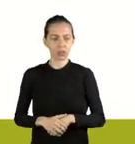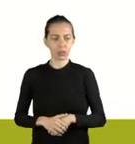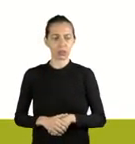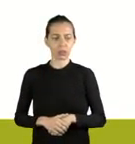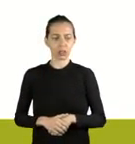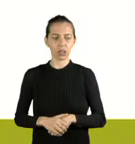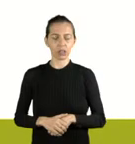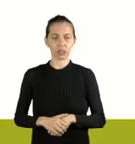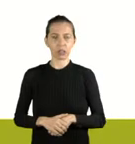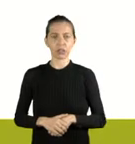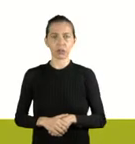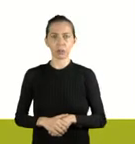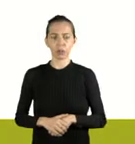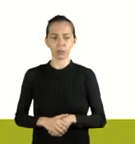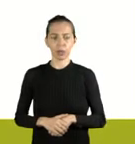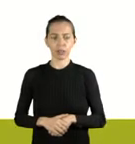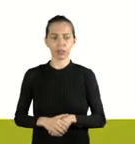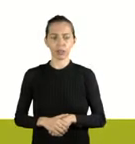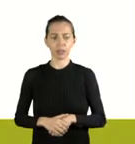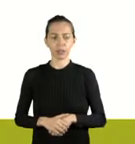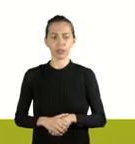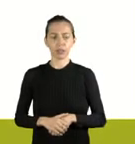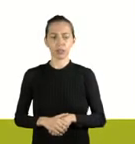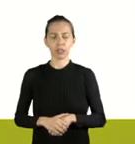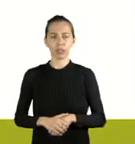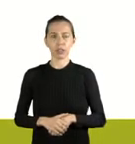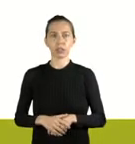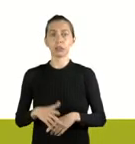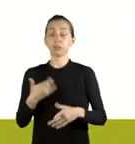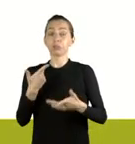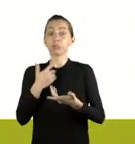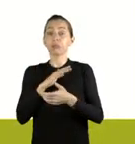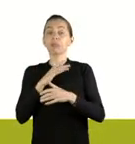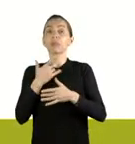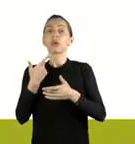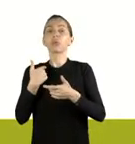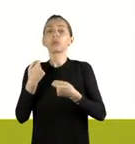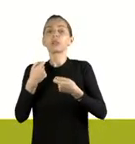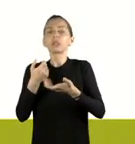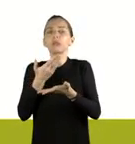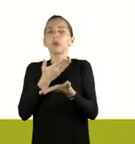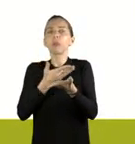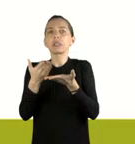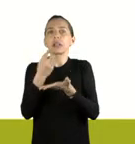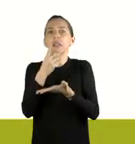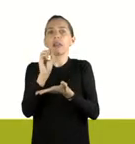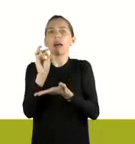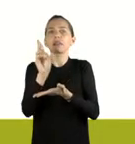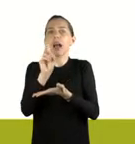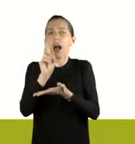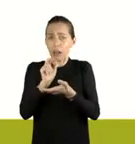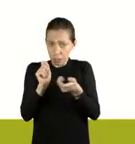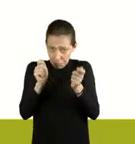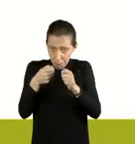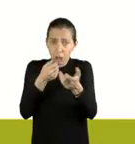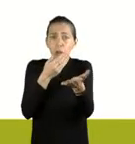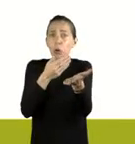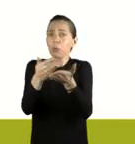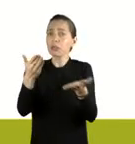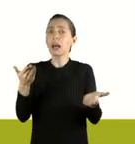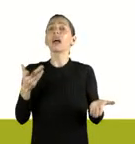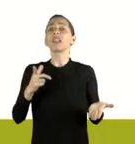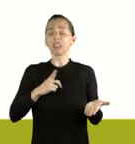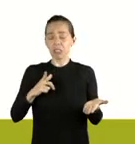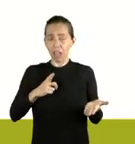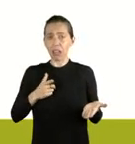Então, comece. Comece com pouco, mas comece. Ah, quero começar com 10 reais. Tem como? Tem. Existe